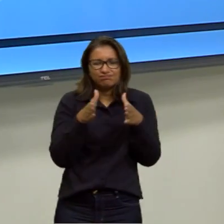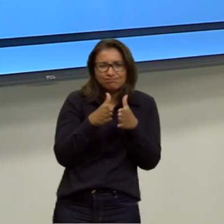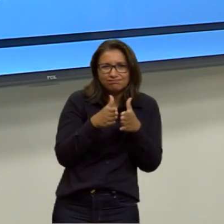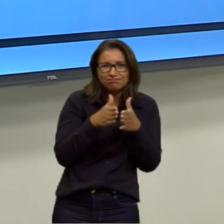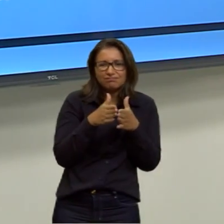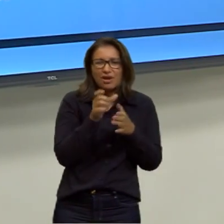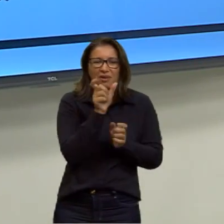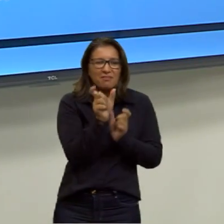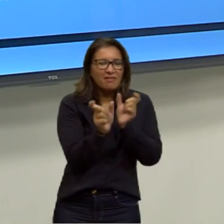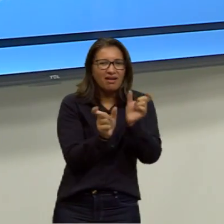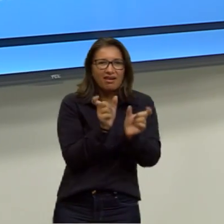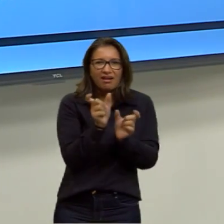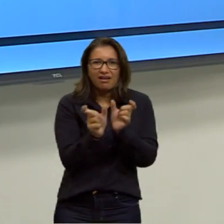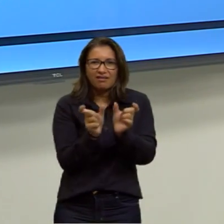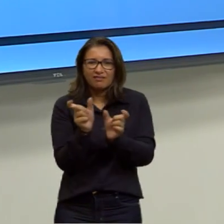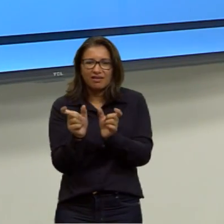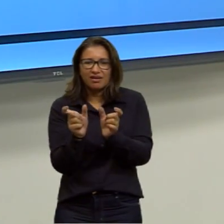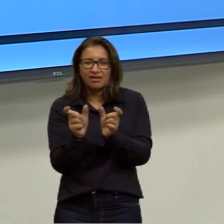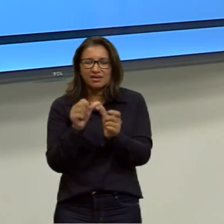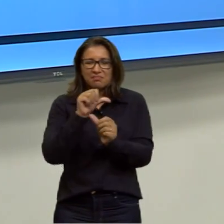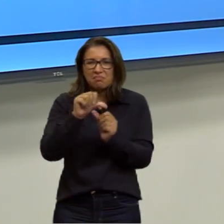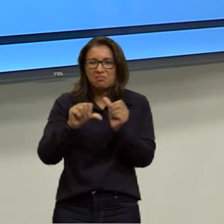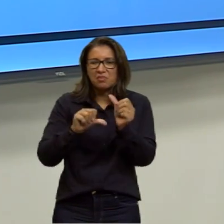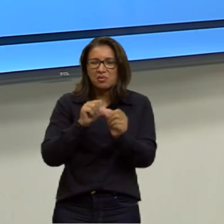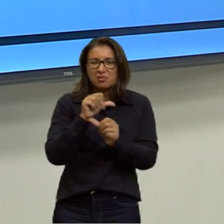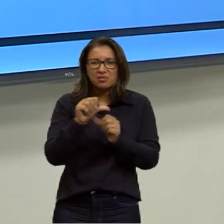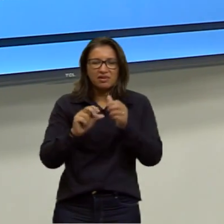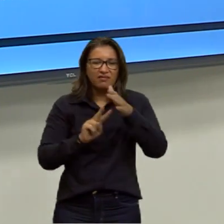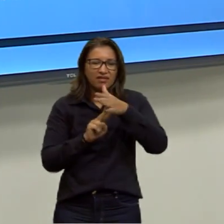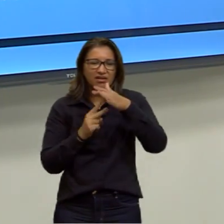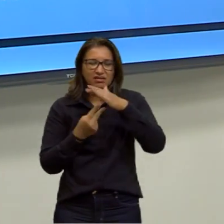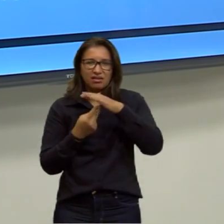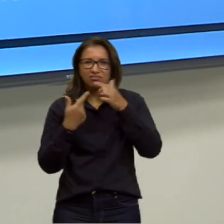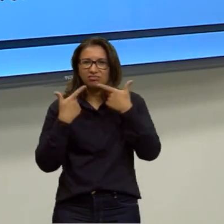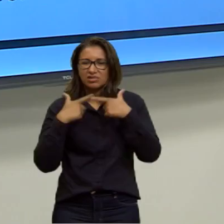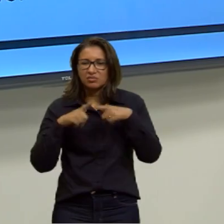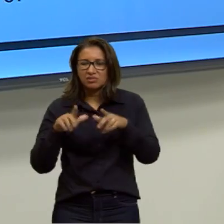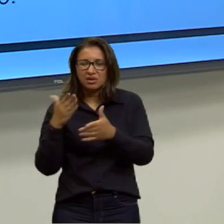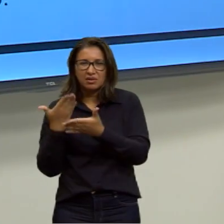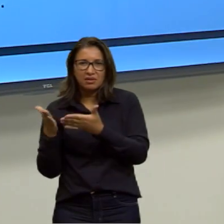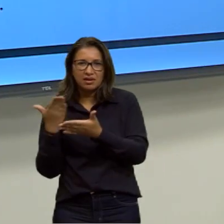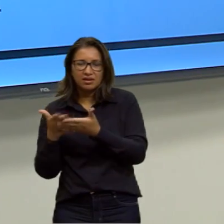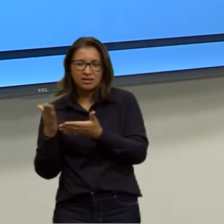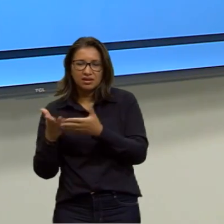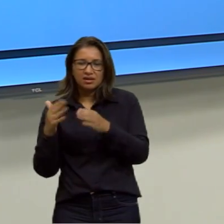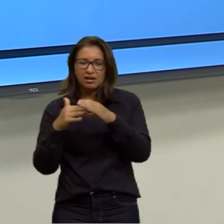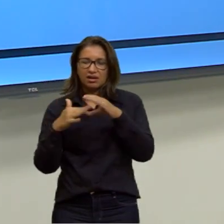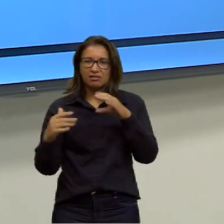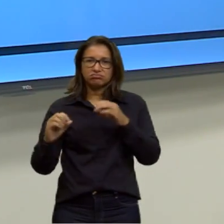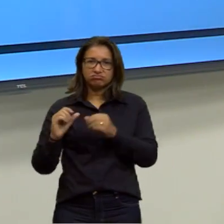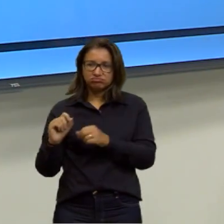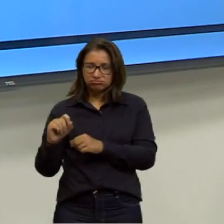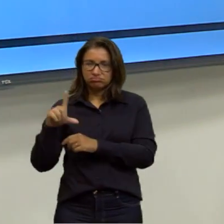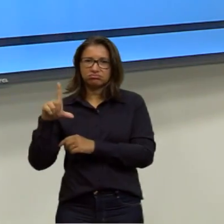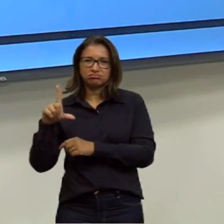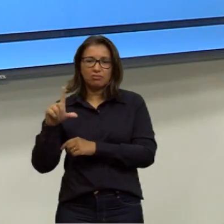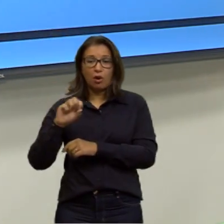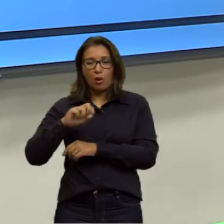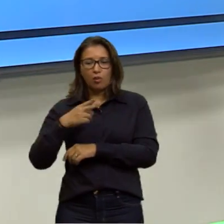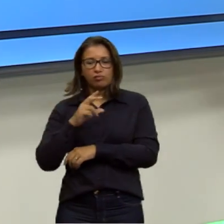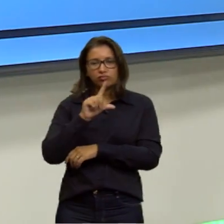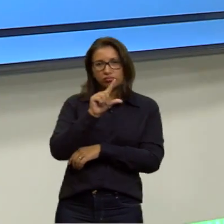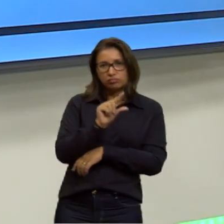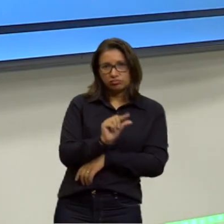e com palavras que ao longo da variação linguística ao longo do tempo perderam essa característica de aumentativo ou